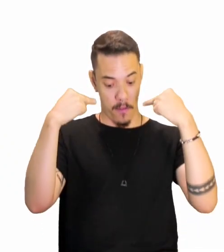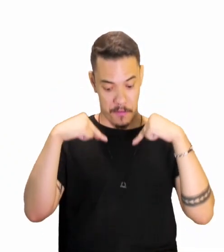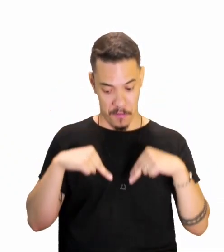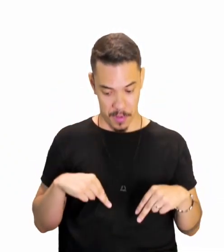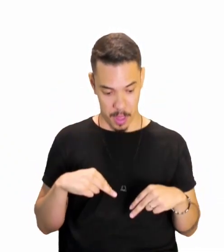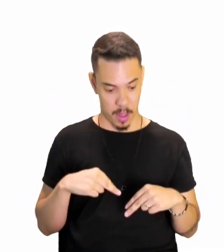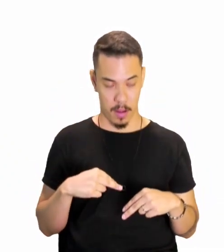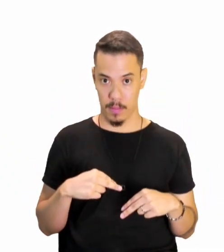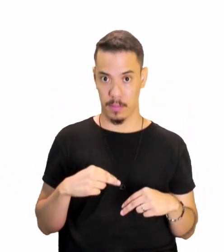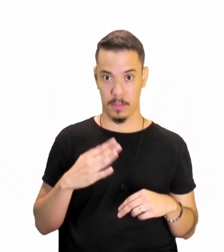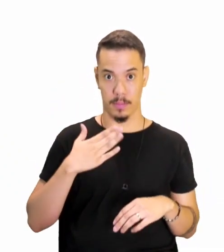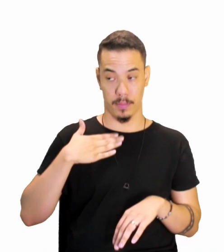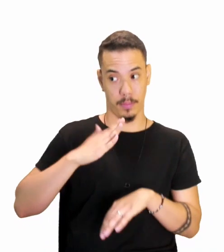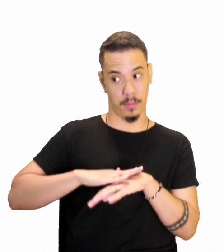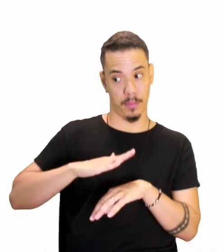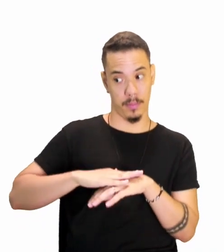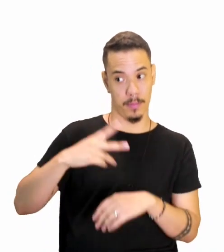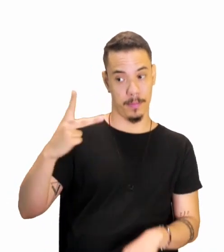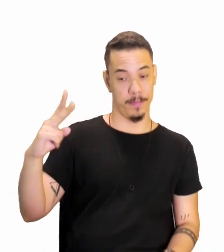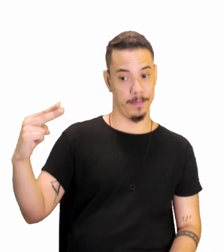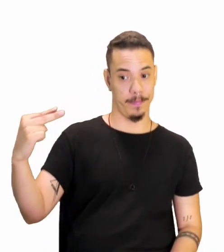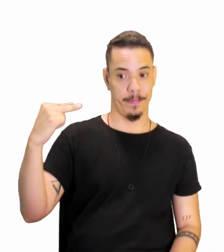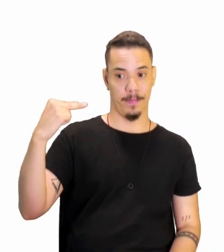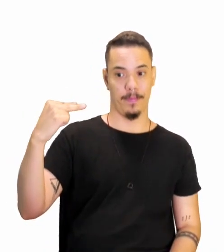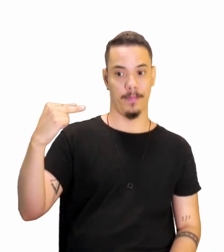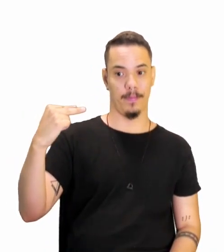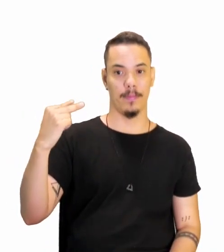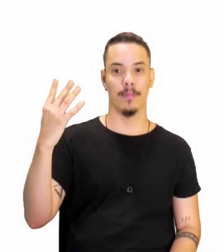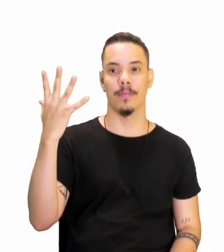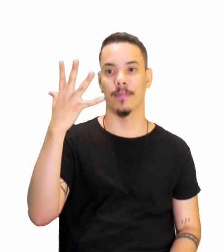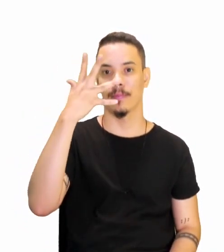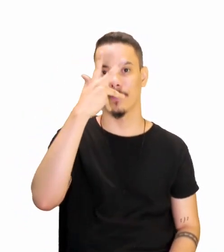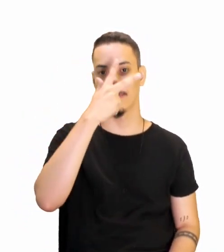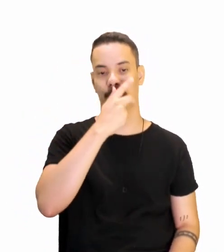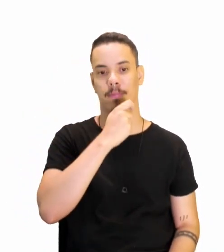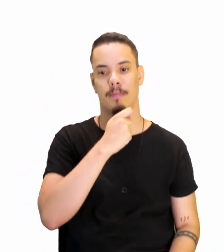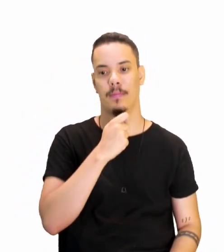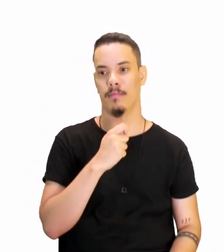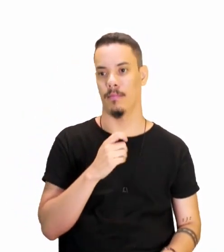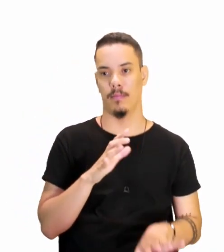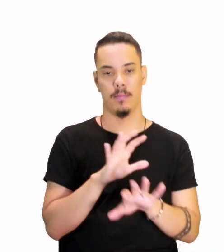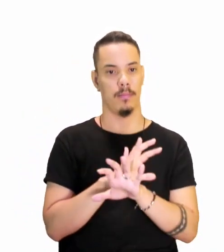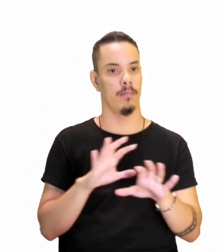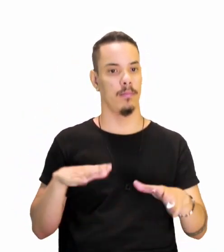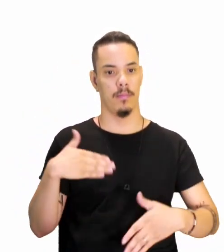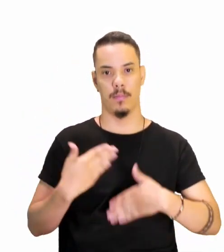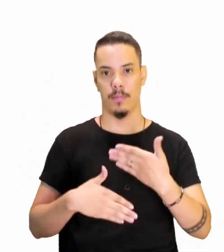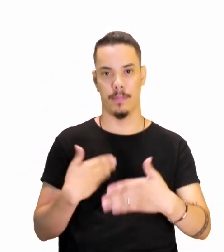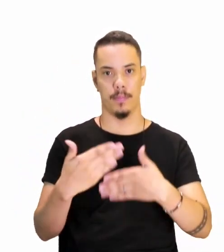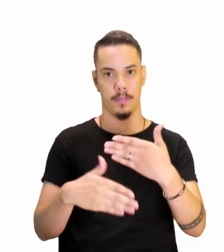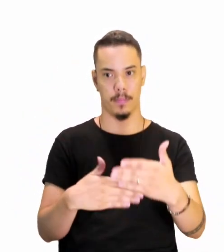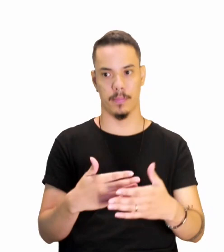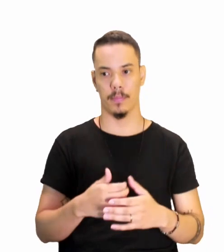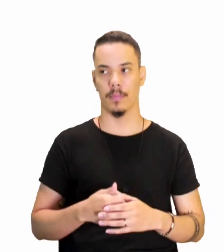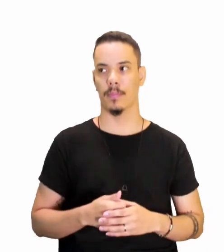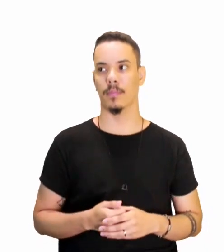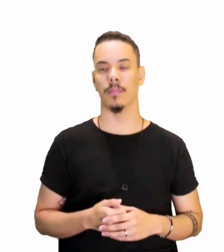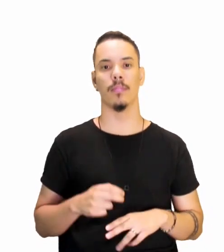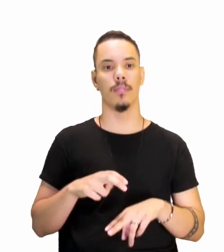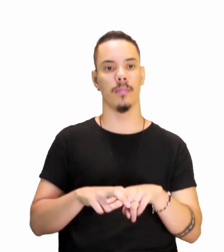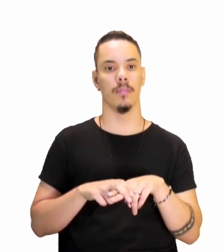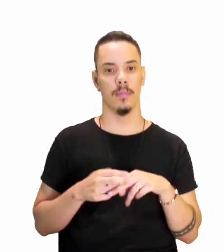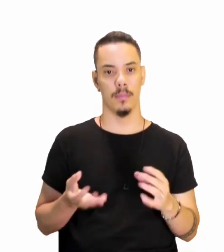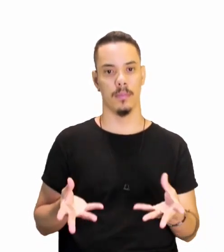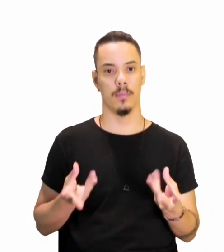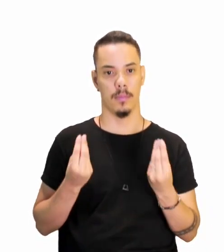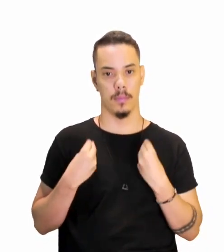outro, tá bom? A questão a beleza e assim por diante. Então, vamos dar continuidade